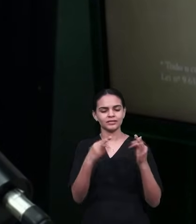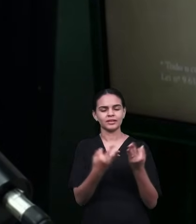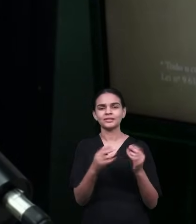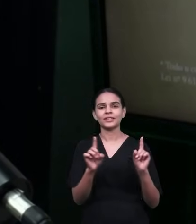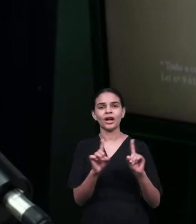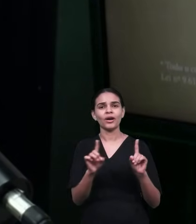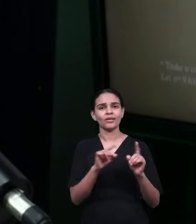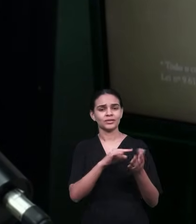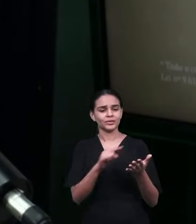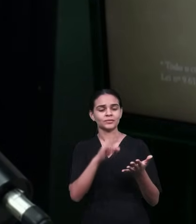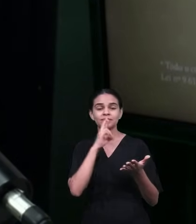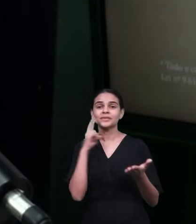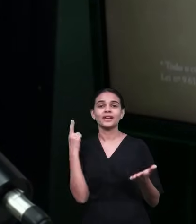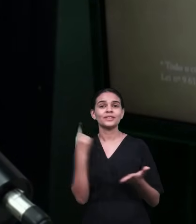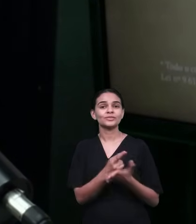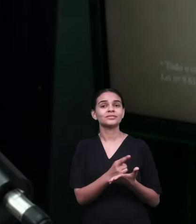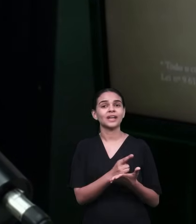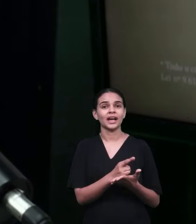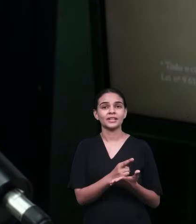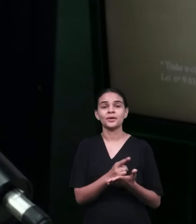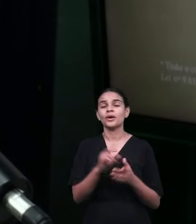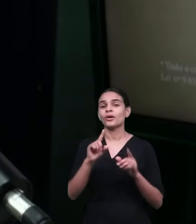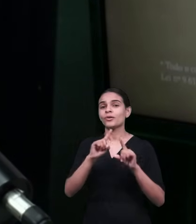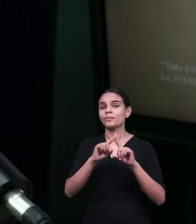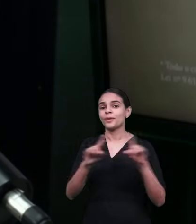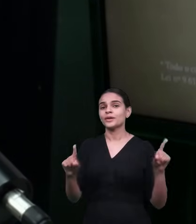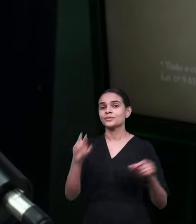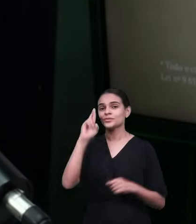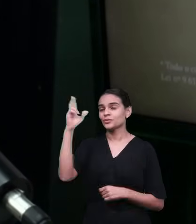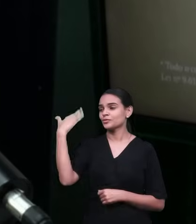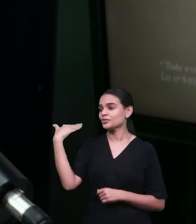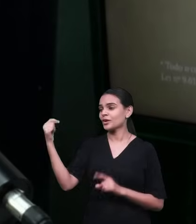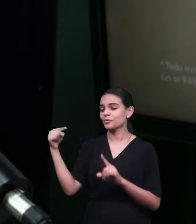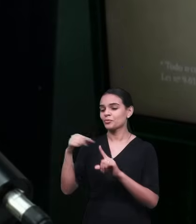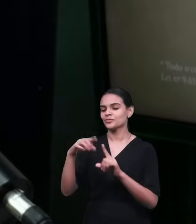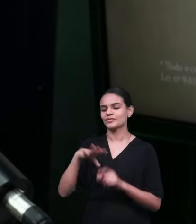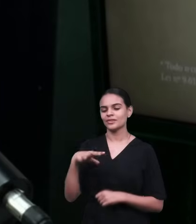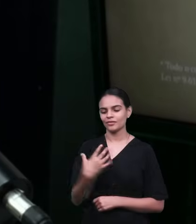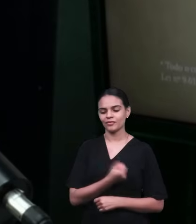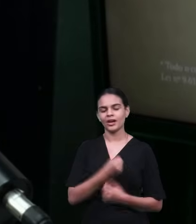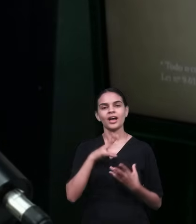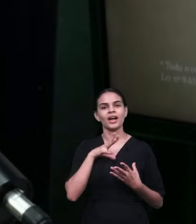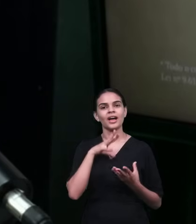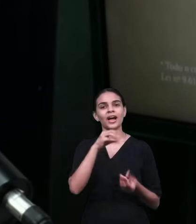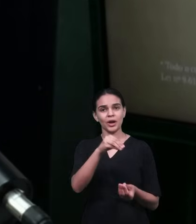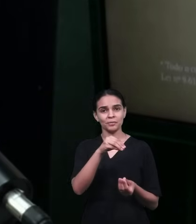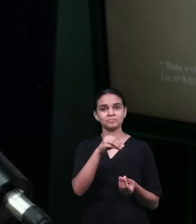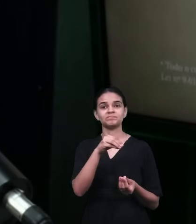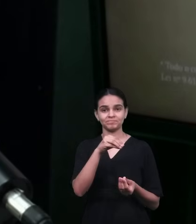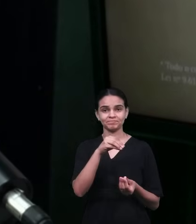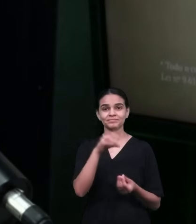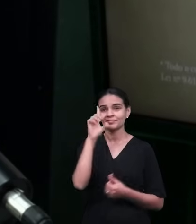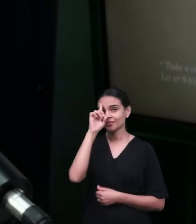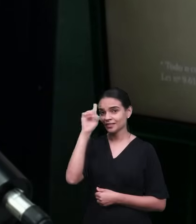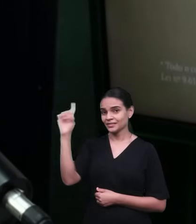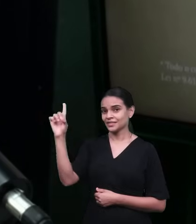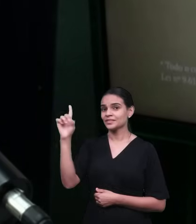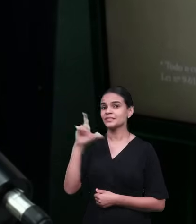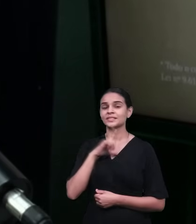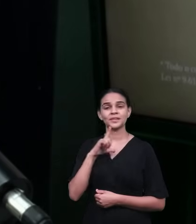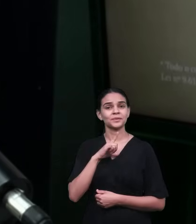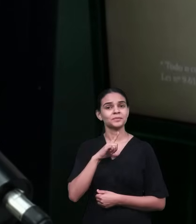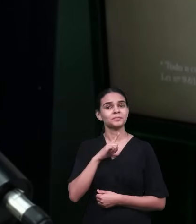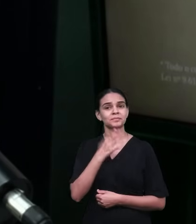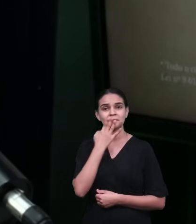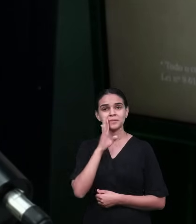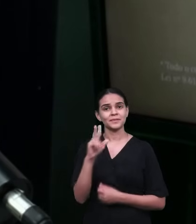consequência do chamado. O chamado de Deus é para uma salvação para a nossa alma. Deus tinha uma promessa para